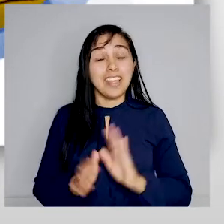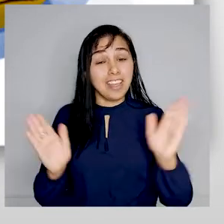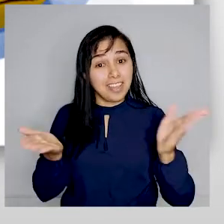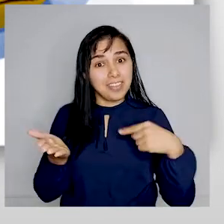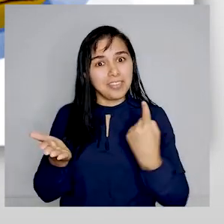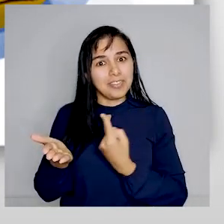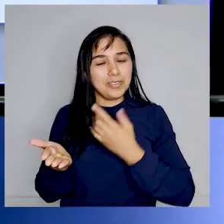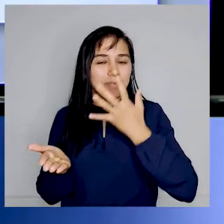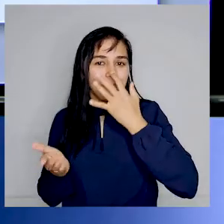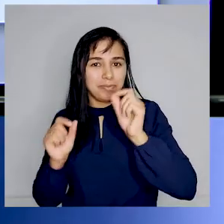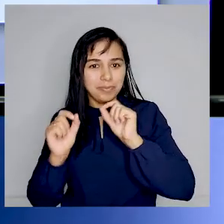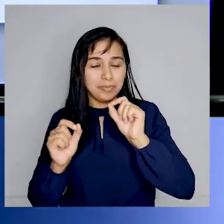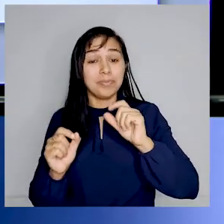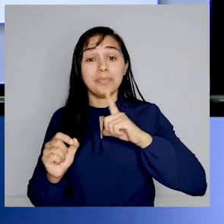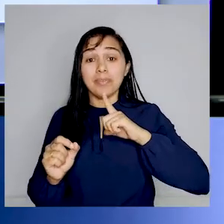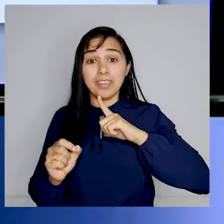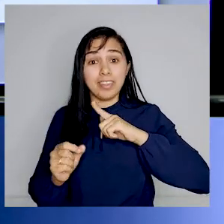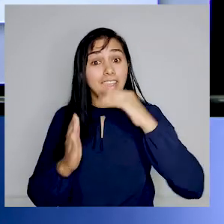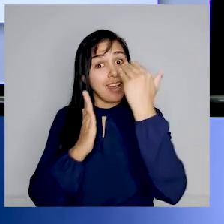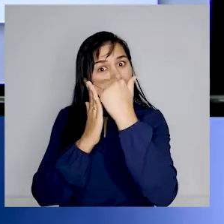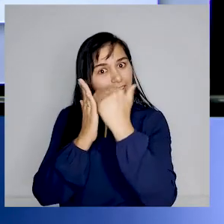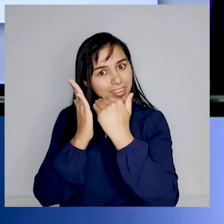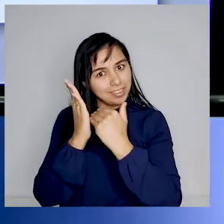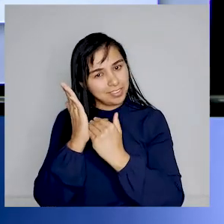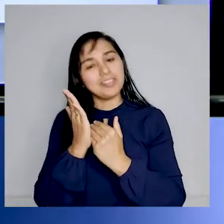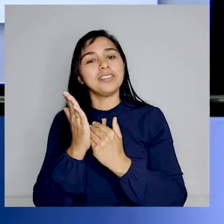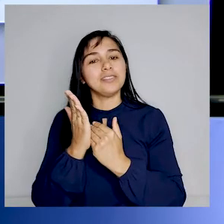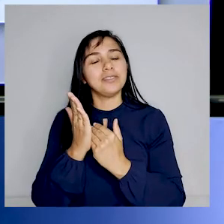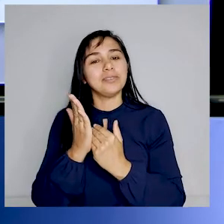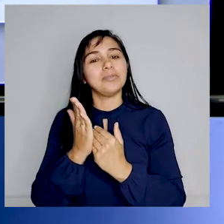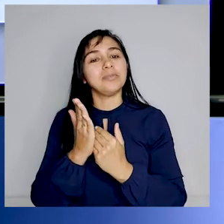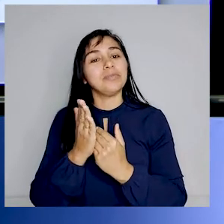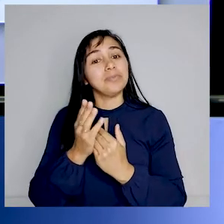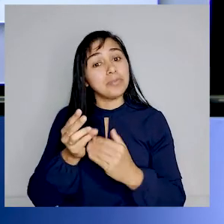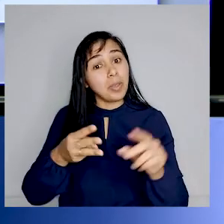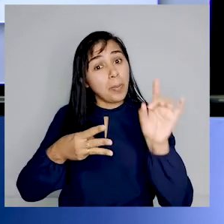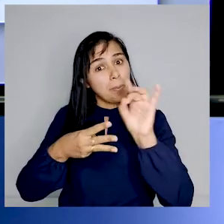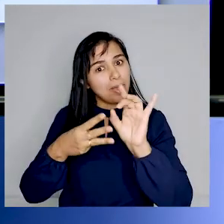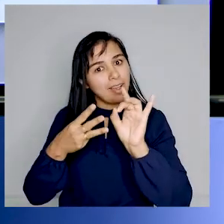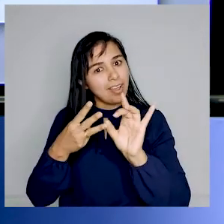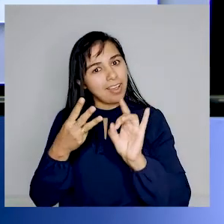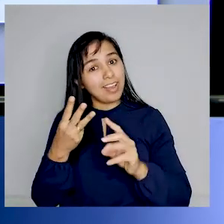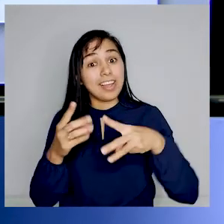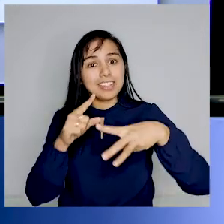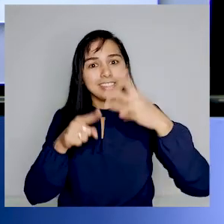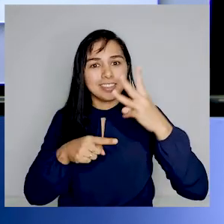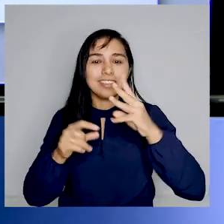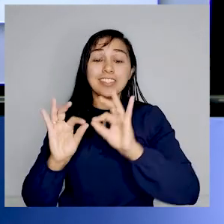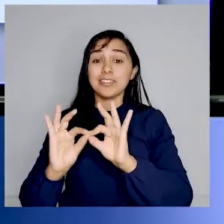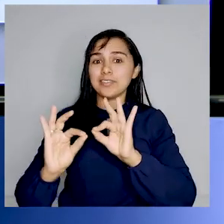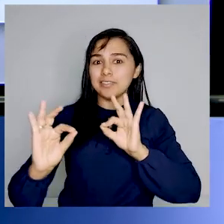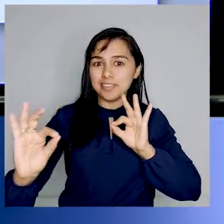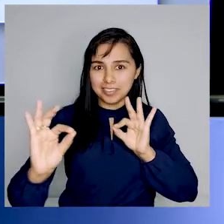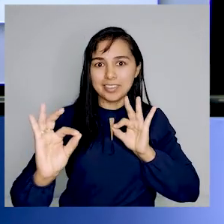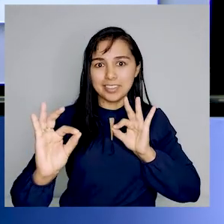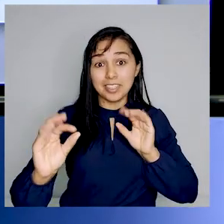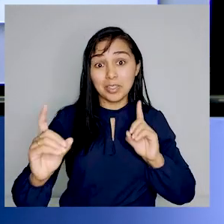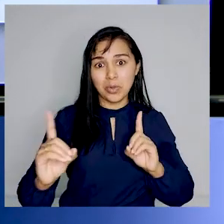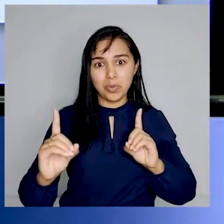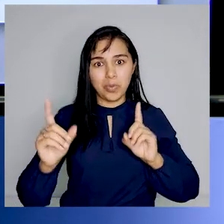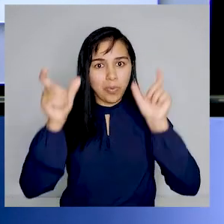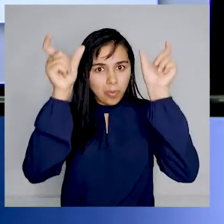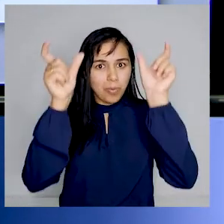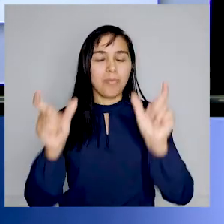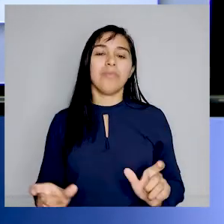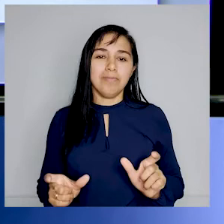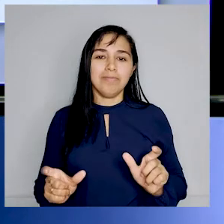Nós observamos aqui então a classificação das lutas segundo as suas distâncias. Nós podemos observar que as